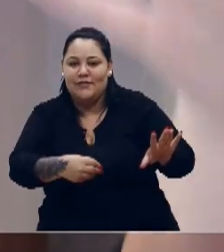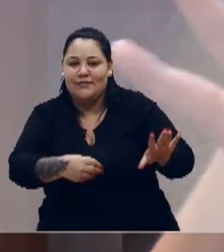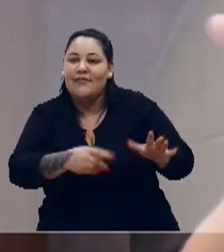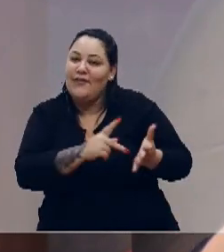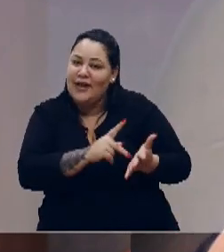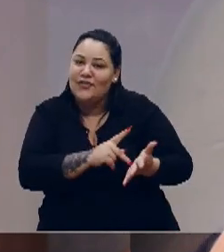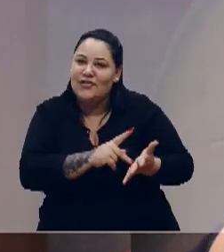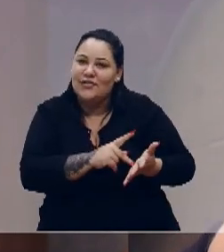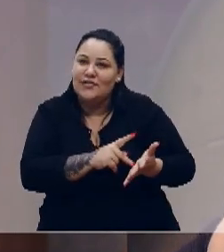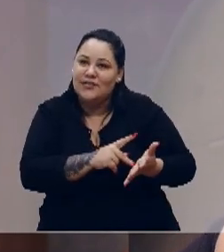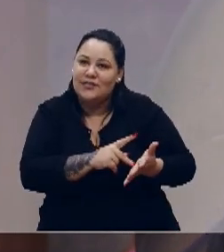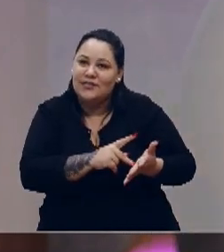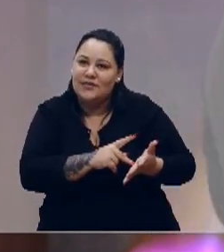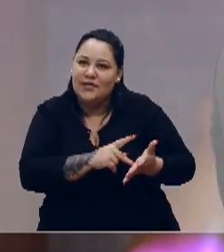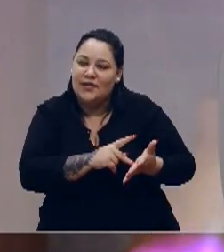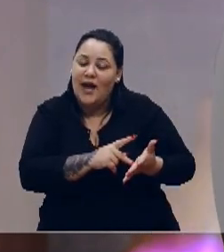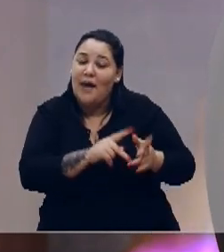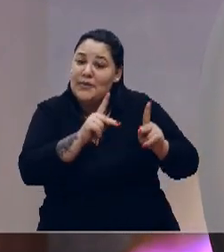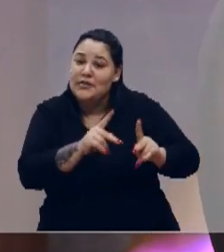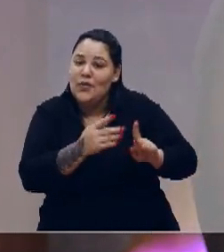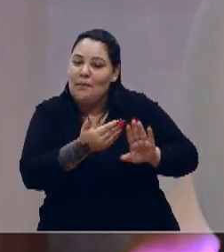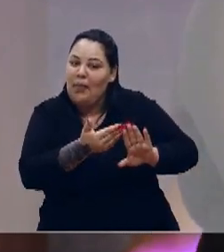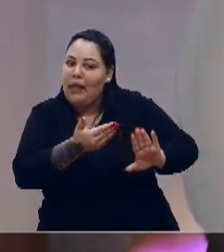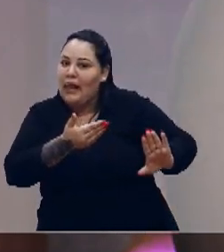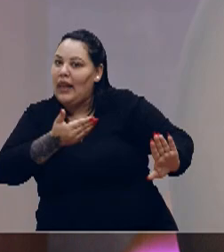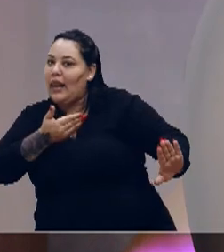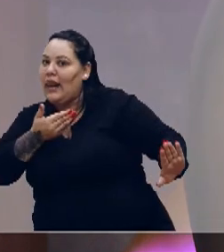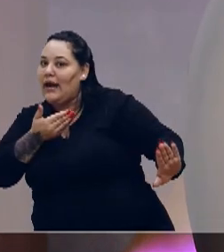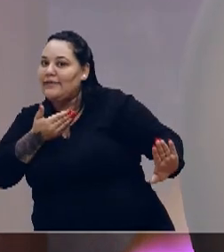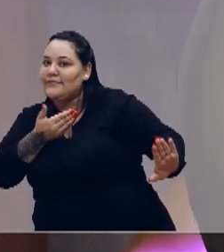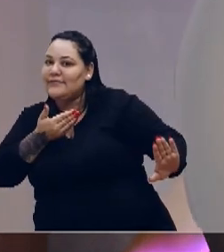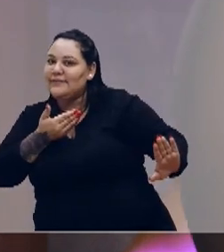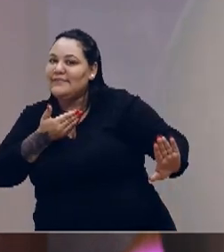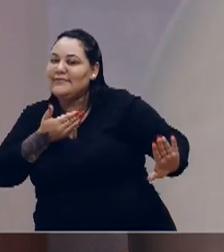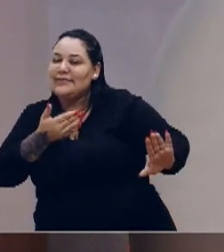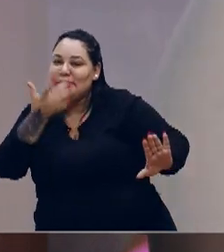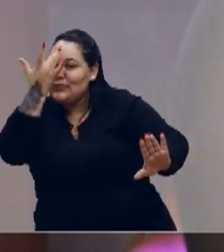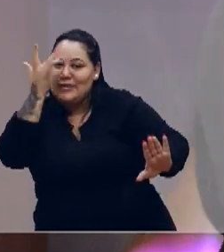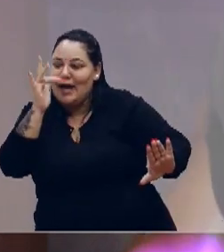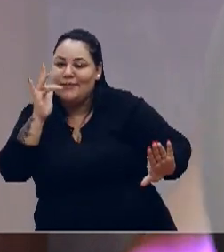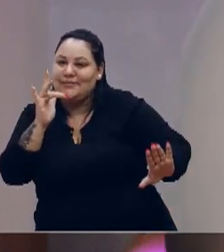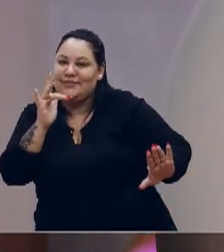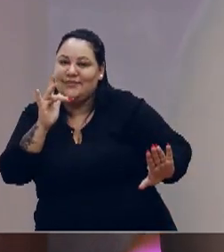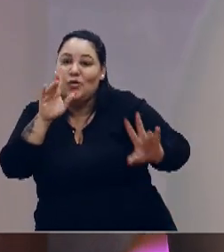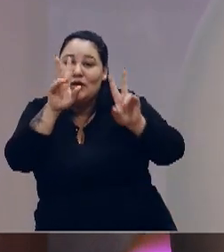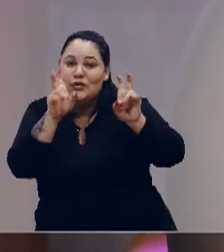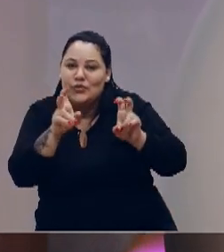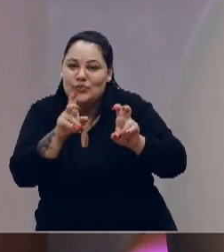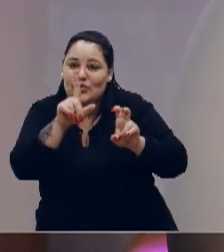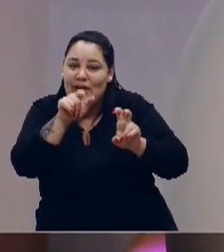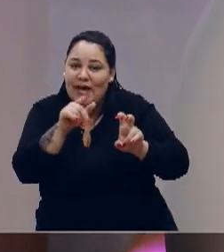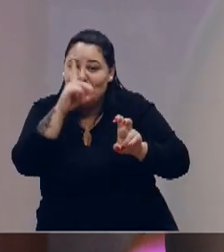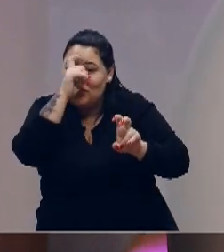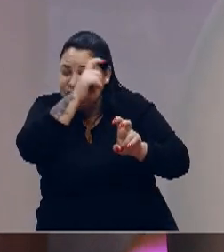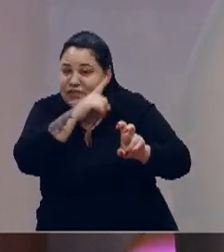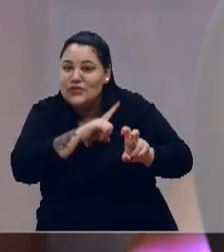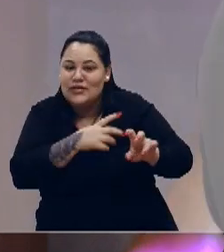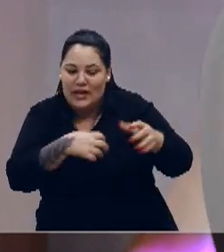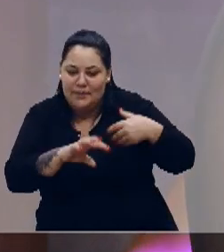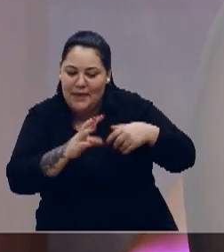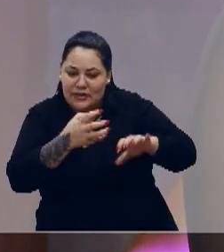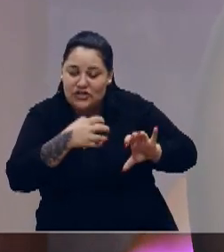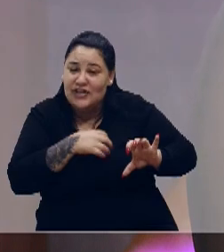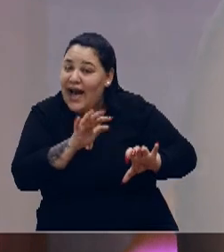esse distanciamento que a pessoa toma, ela acaba te deixando cada vez mais distante também. Então, se torna uma falta de empatia também, mas não